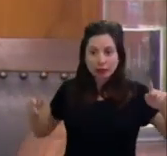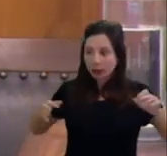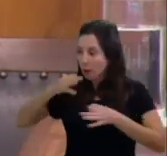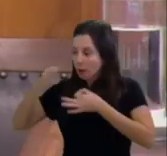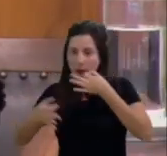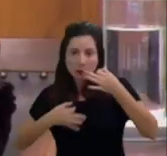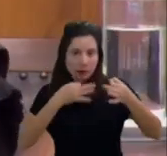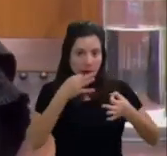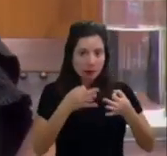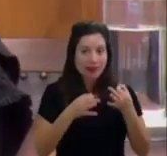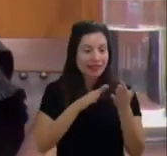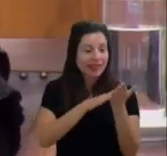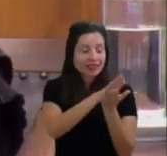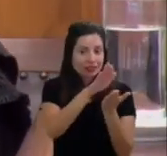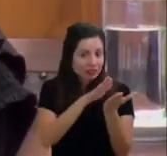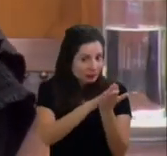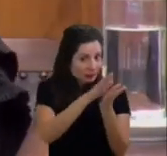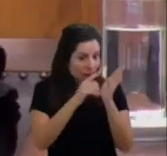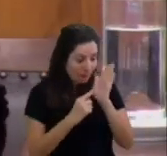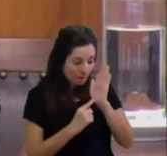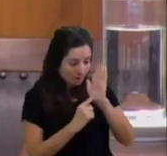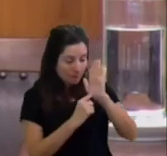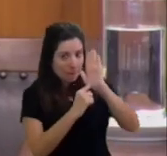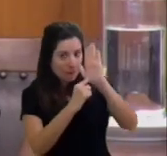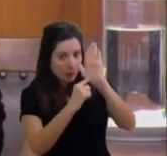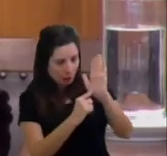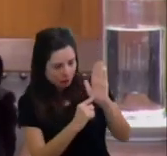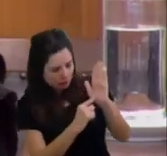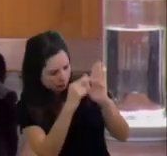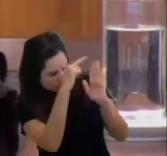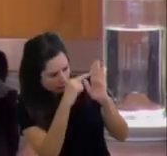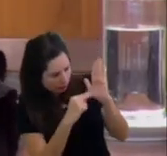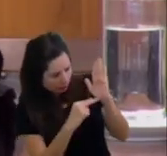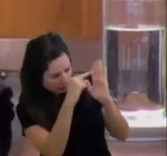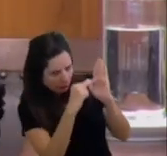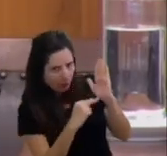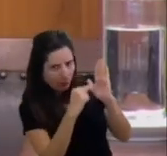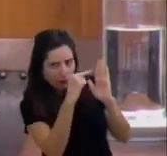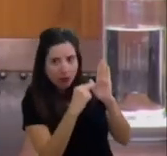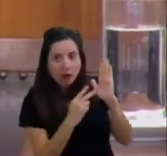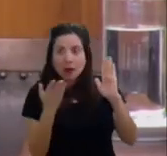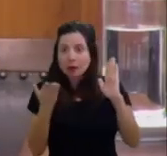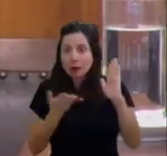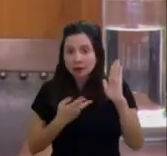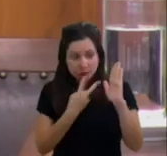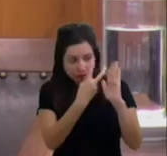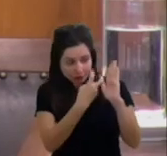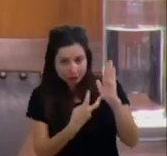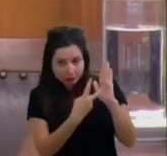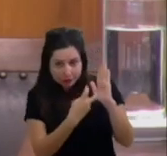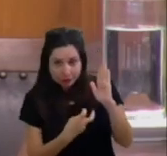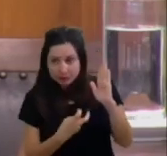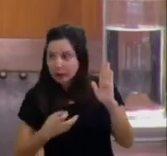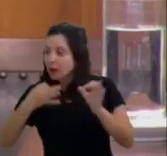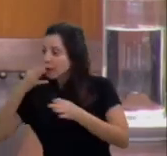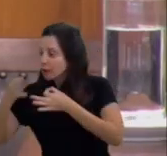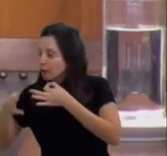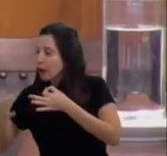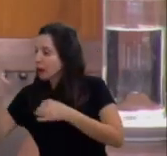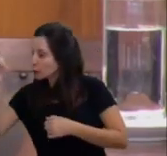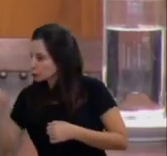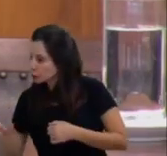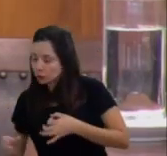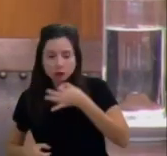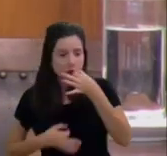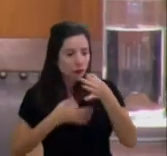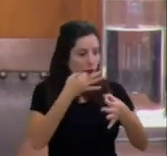despesas apontadas e que se mostram relevantes à análise do mérito, como se pôde perceber das manifestações das partes.